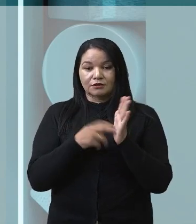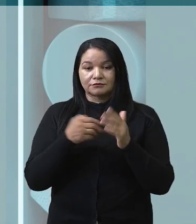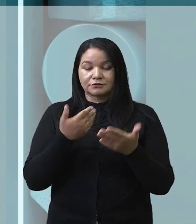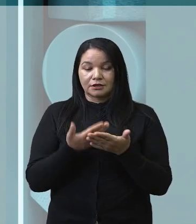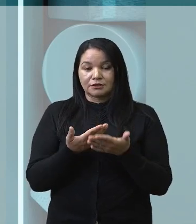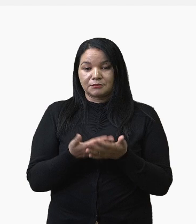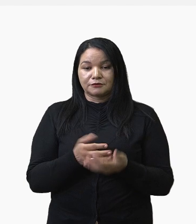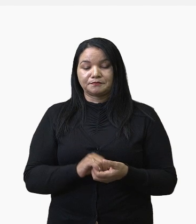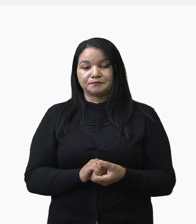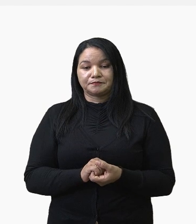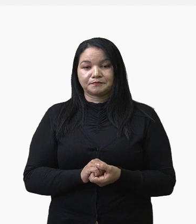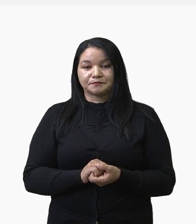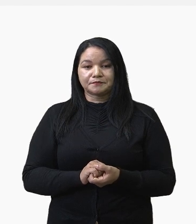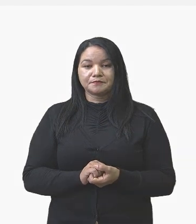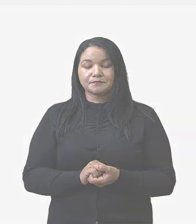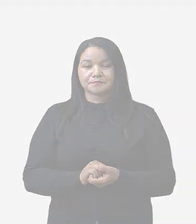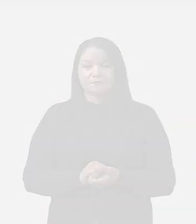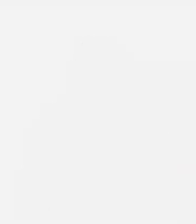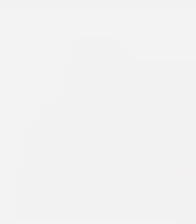animais